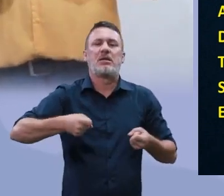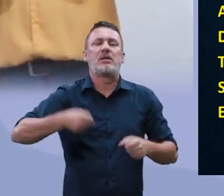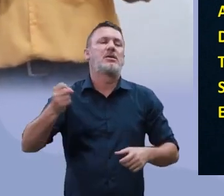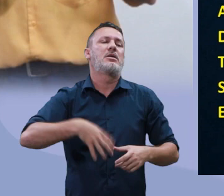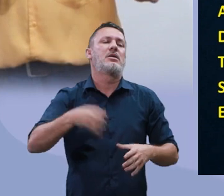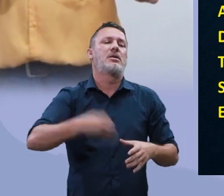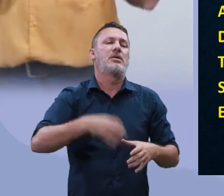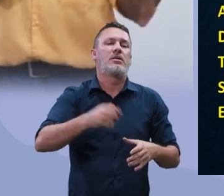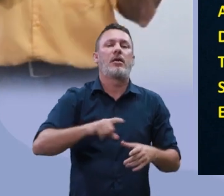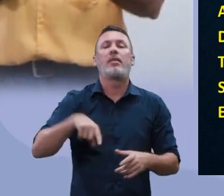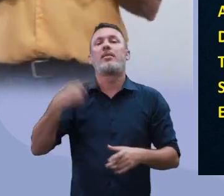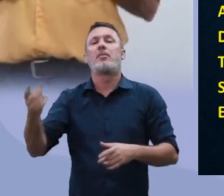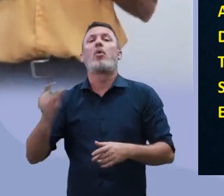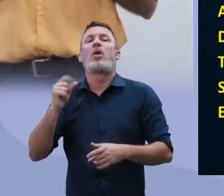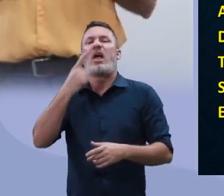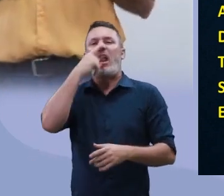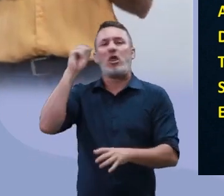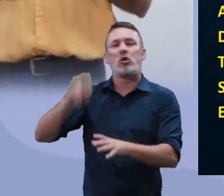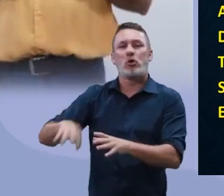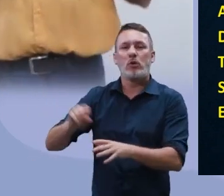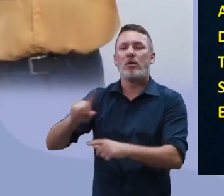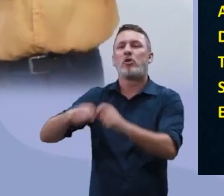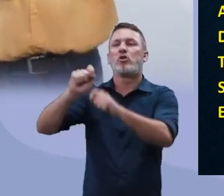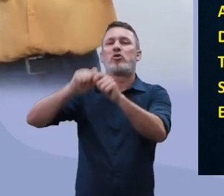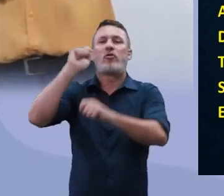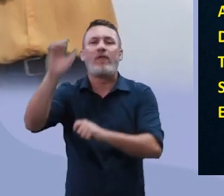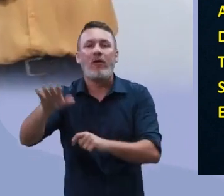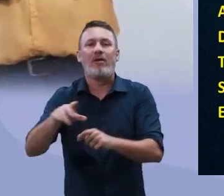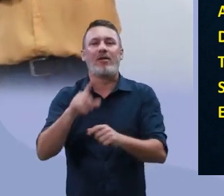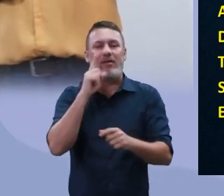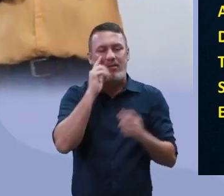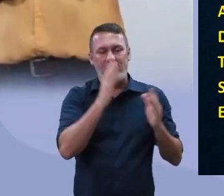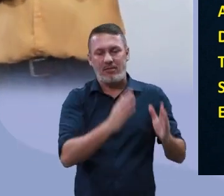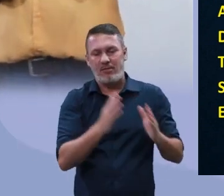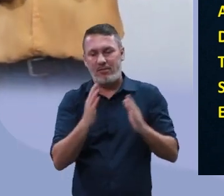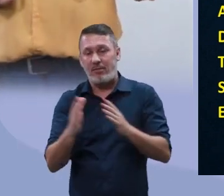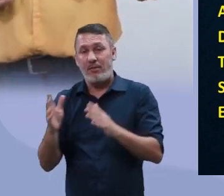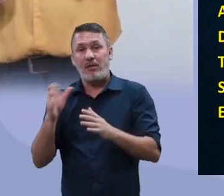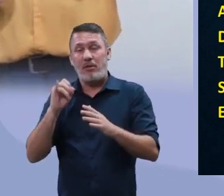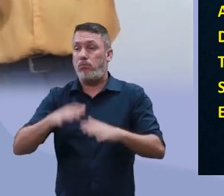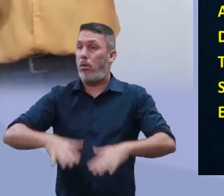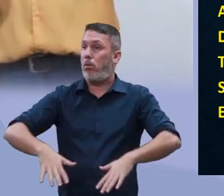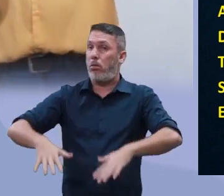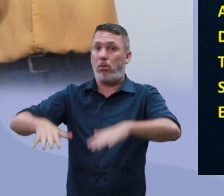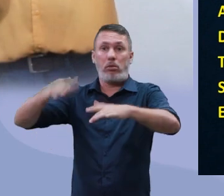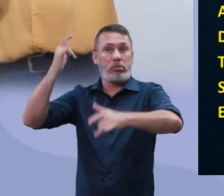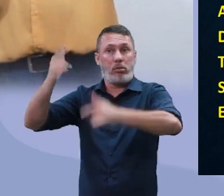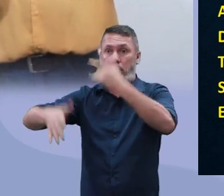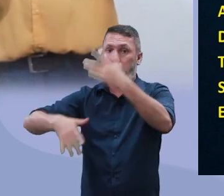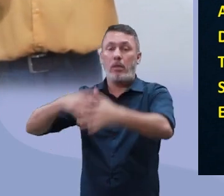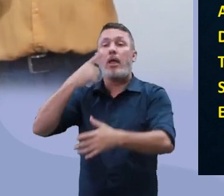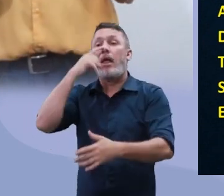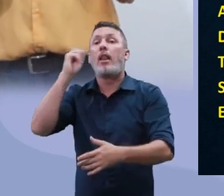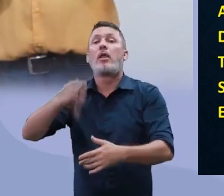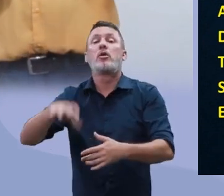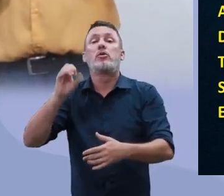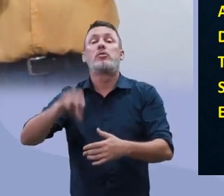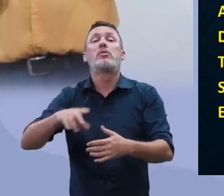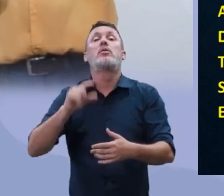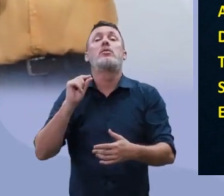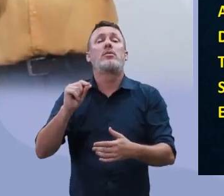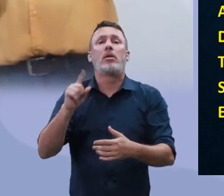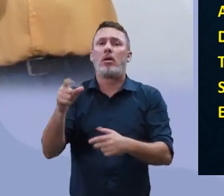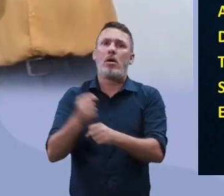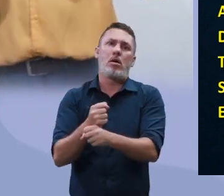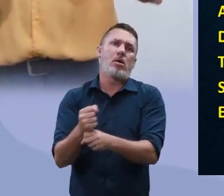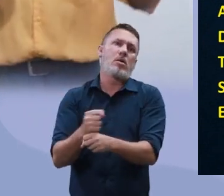depois são convertidas em sacolas de lixo. Entretanto, esse crescente aumento de produção do consumo resulta em um lixo que só se reintegra